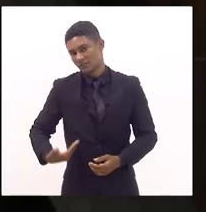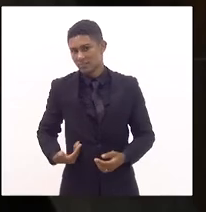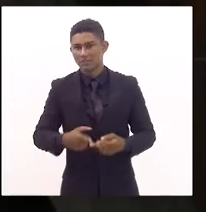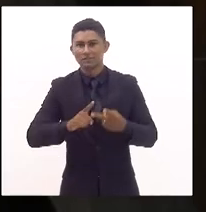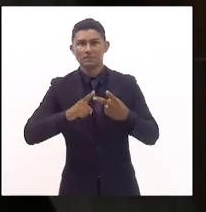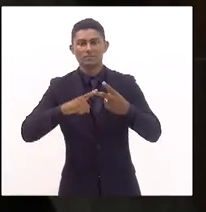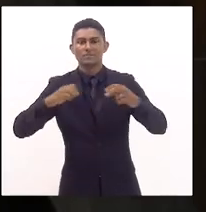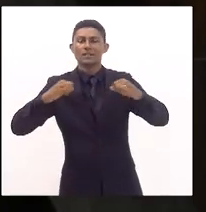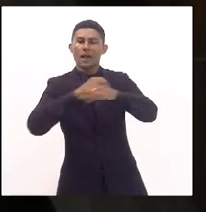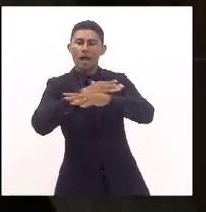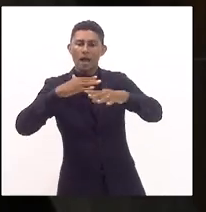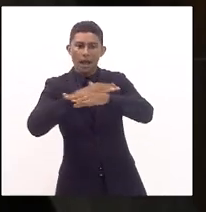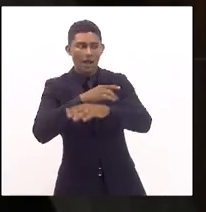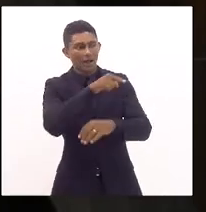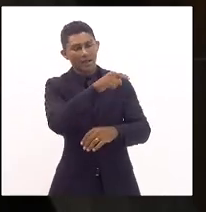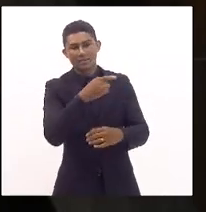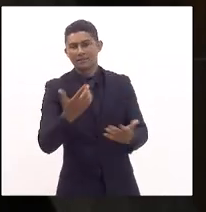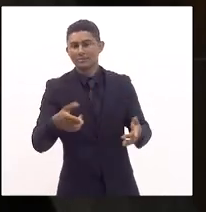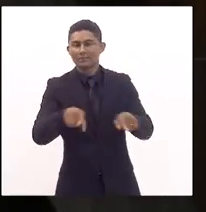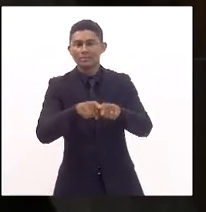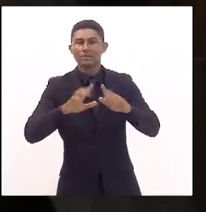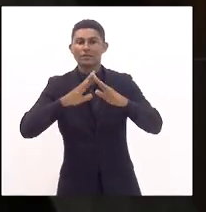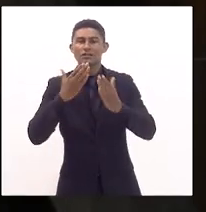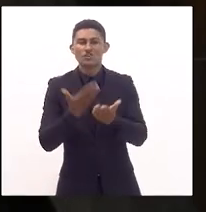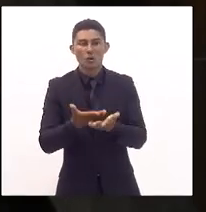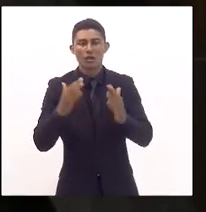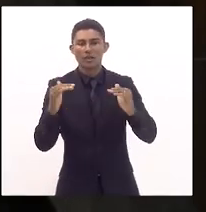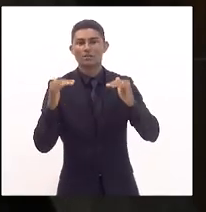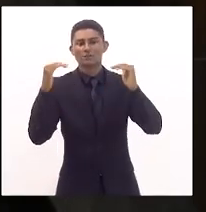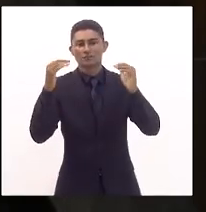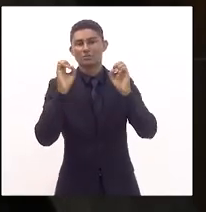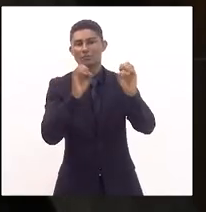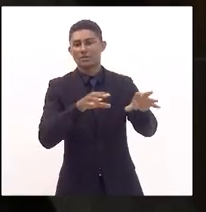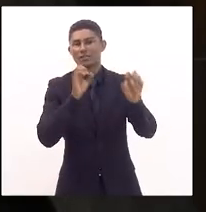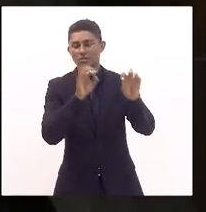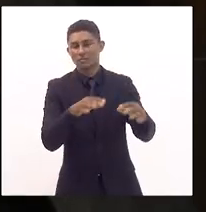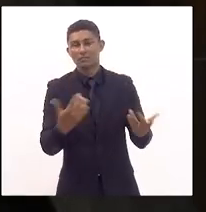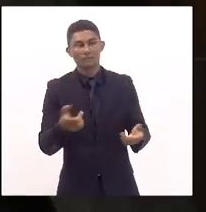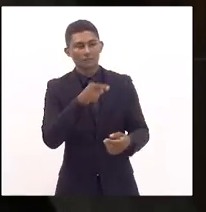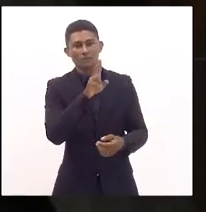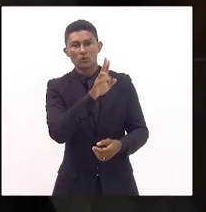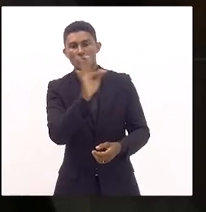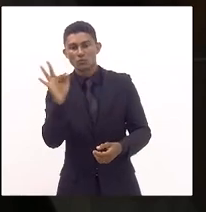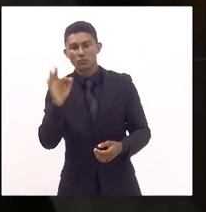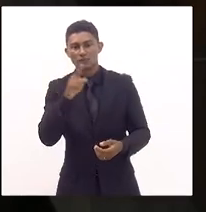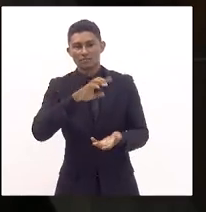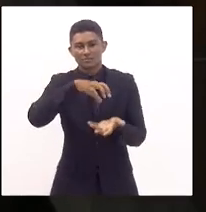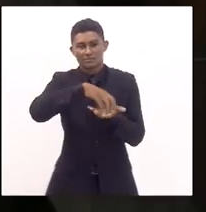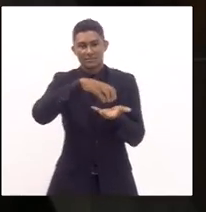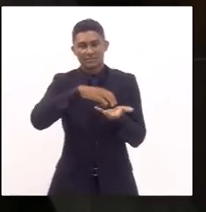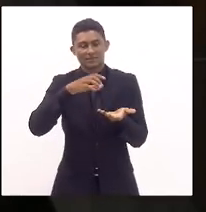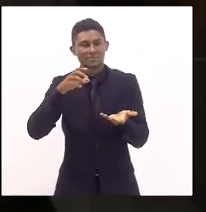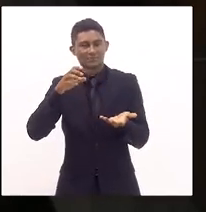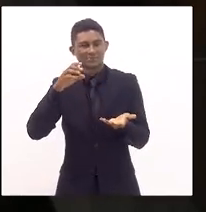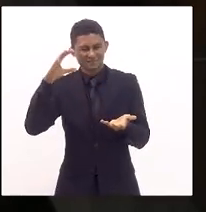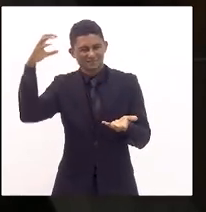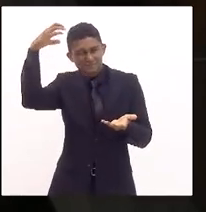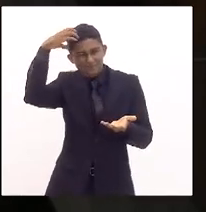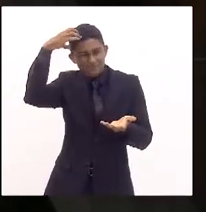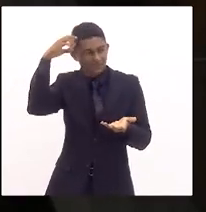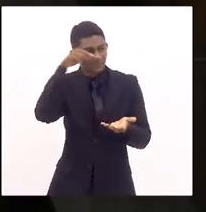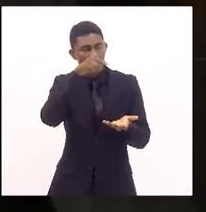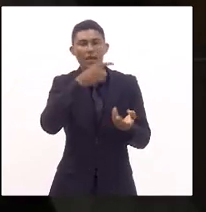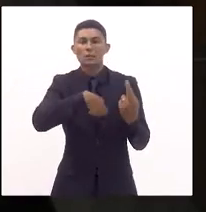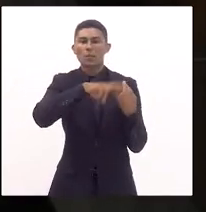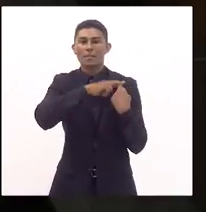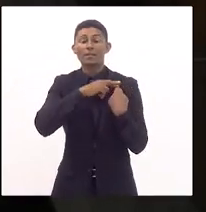daquela região, na rede estadual, em escolas de ensino superior. Então, a UF, em Angra dos Reis, é responsável pela formação de boa parte